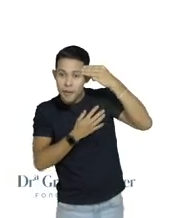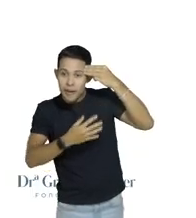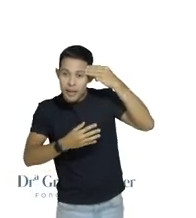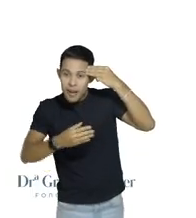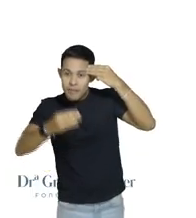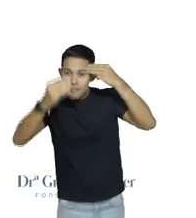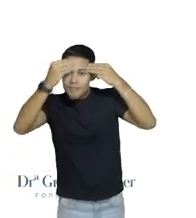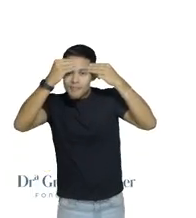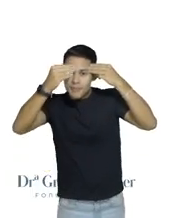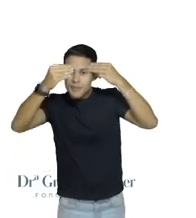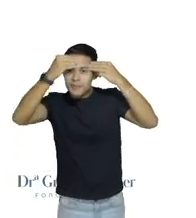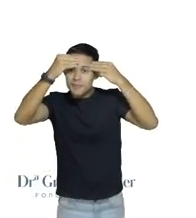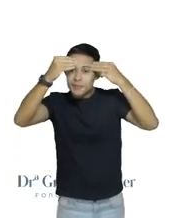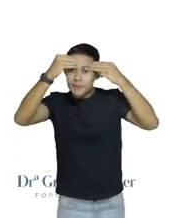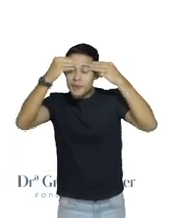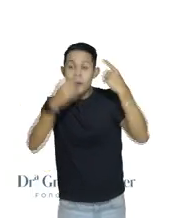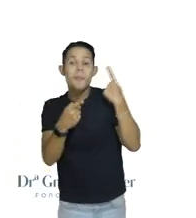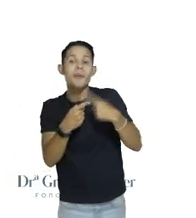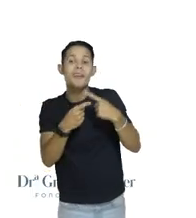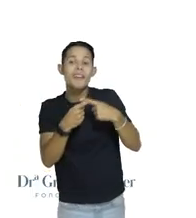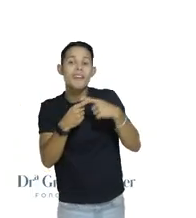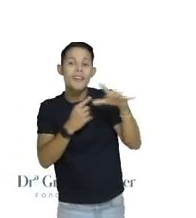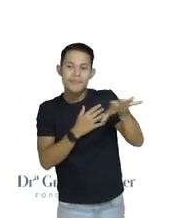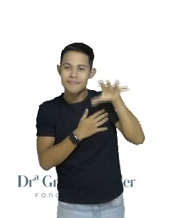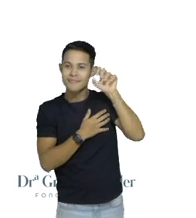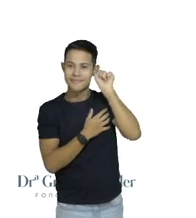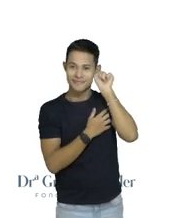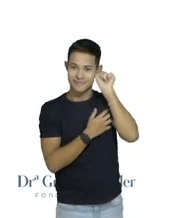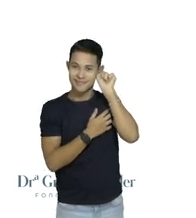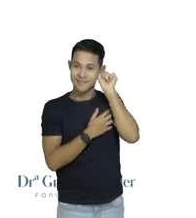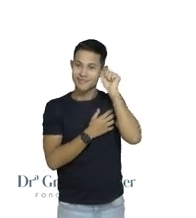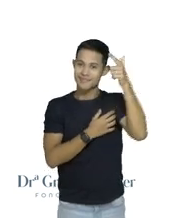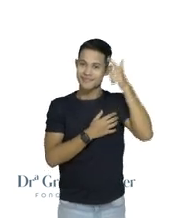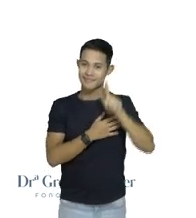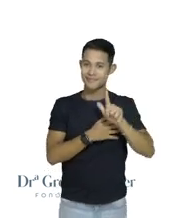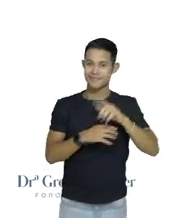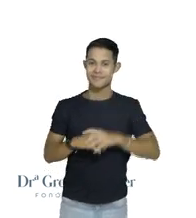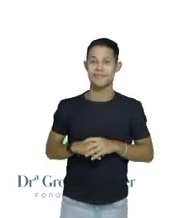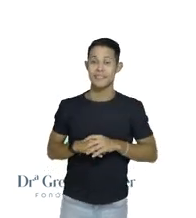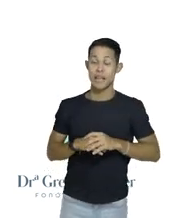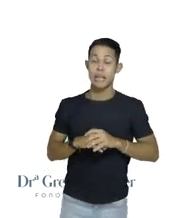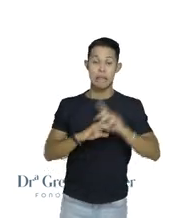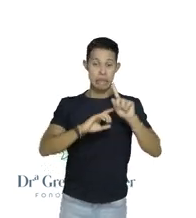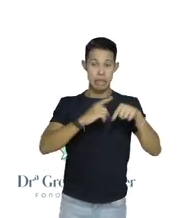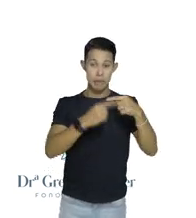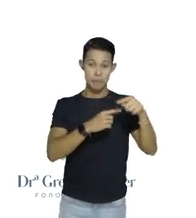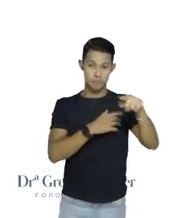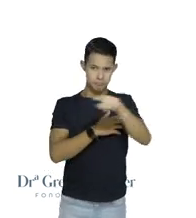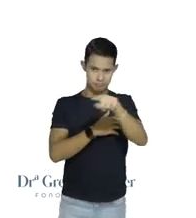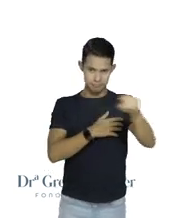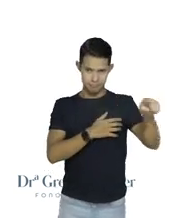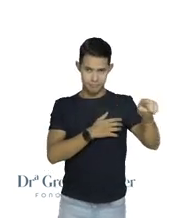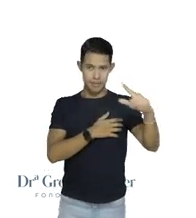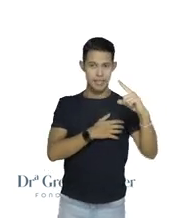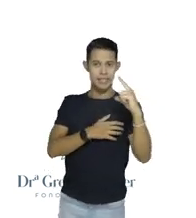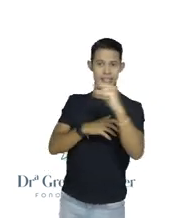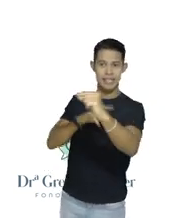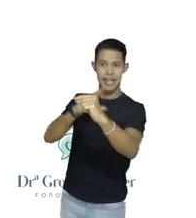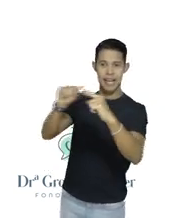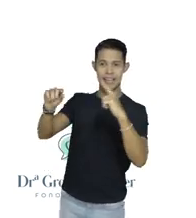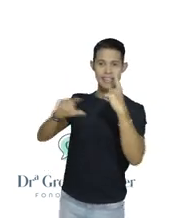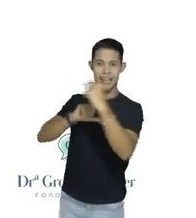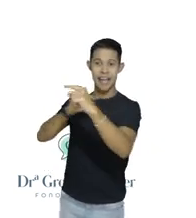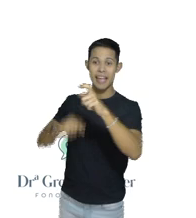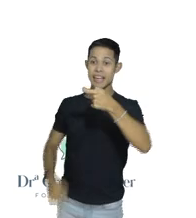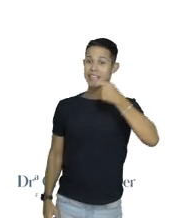auditiva de curta duração. Aí vocês vão sair daqui, vão para casa, vão sextar. Hoje